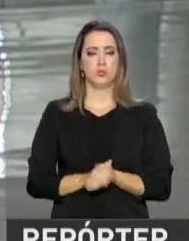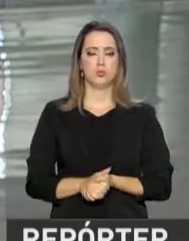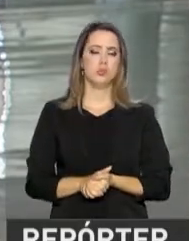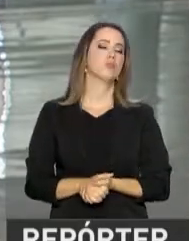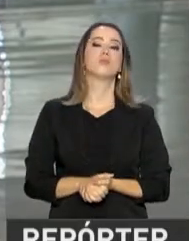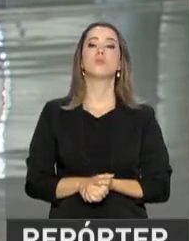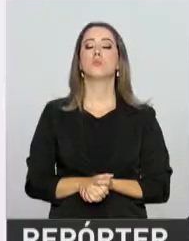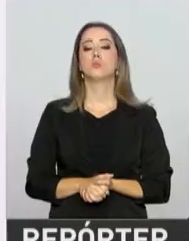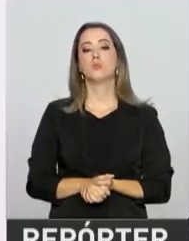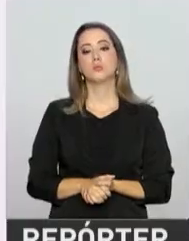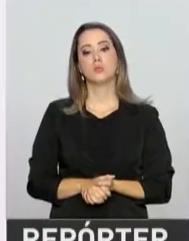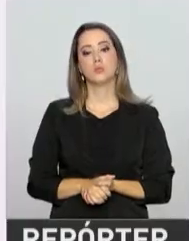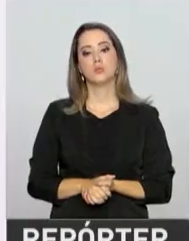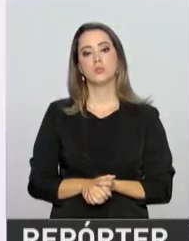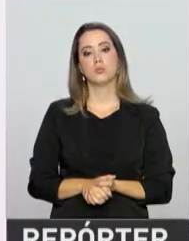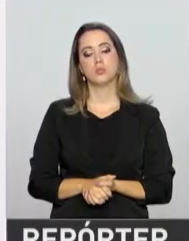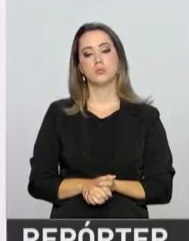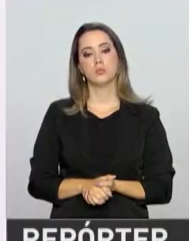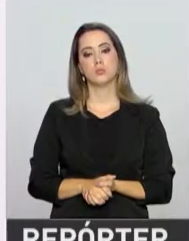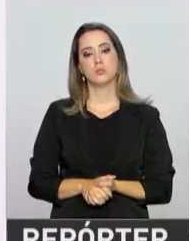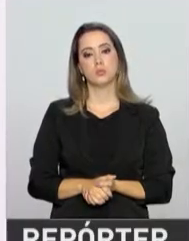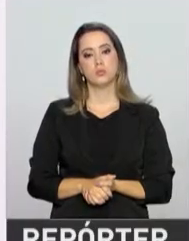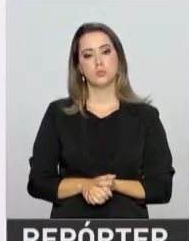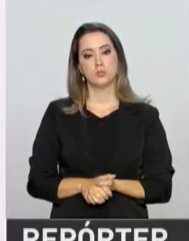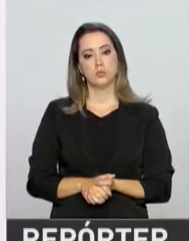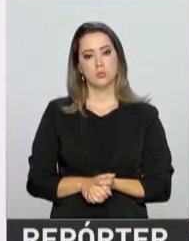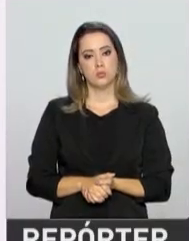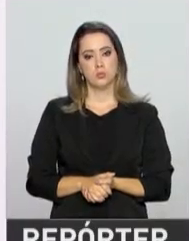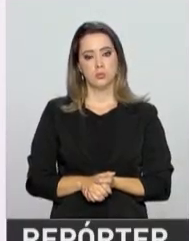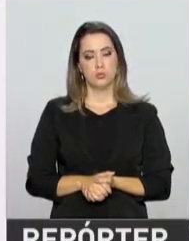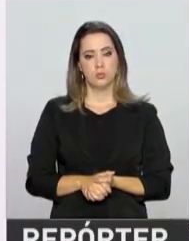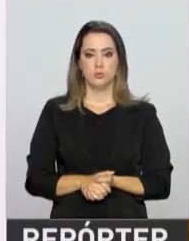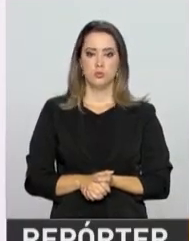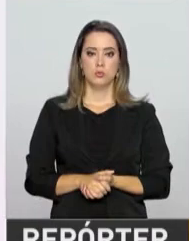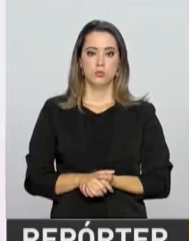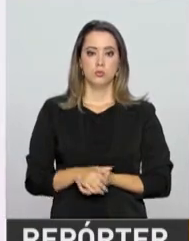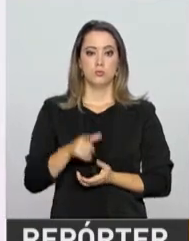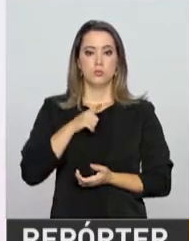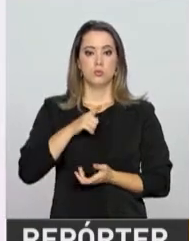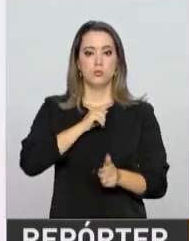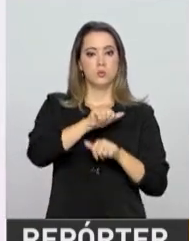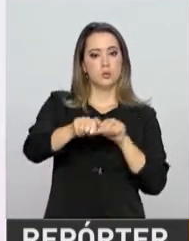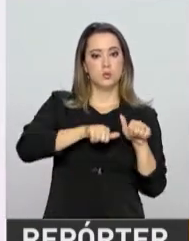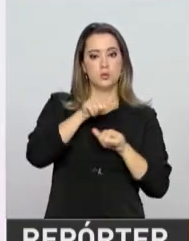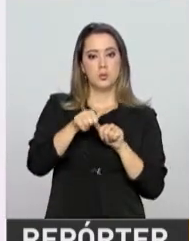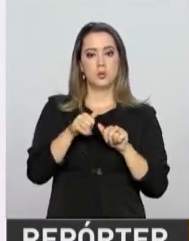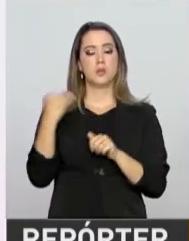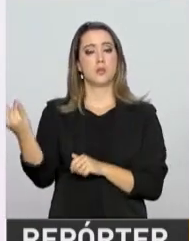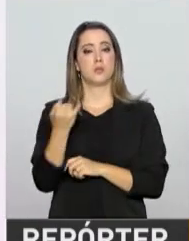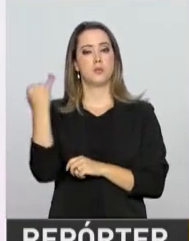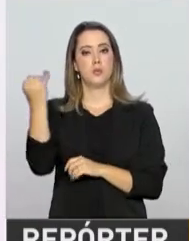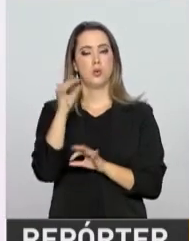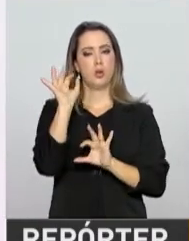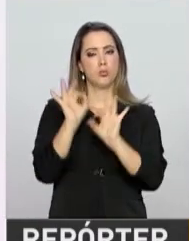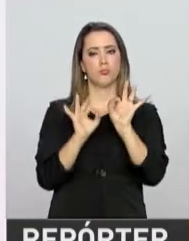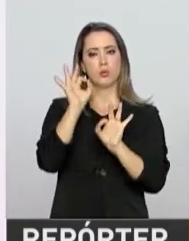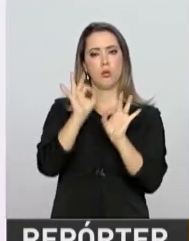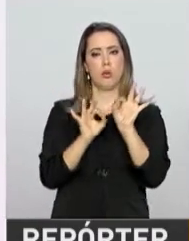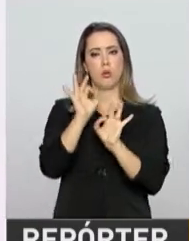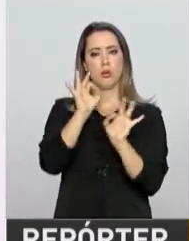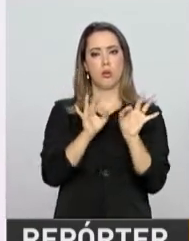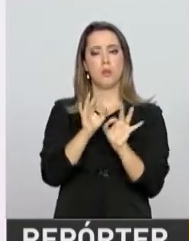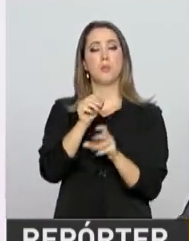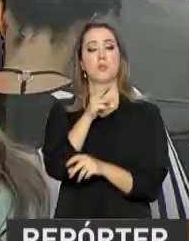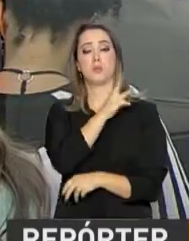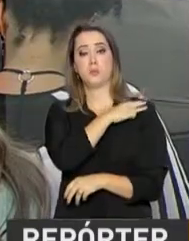filho com mudança substancial na arquitetura geral do